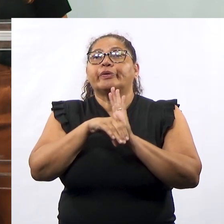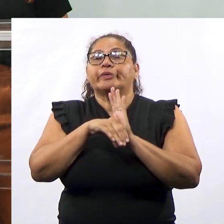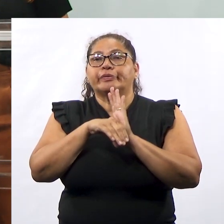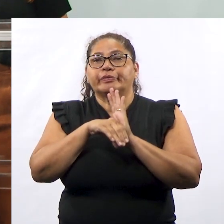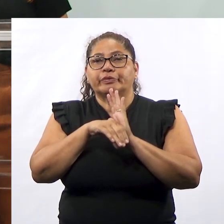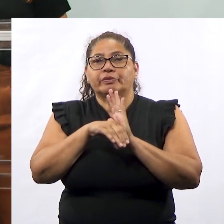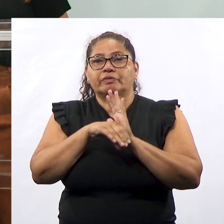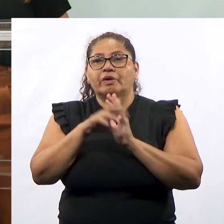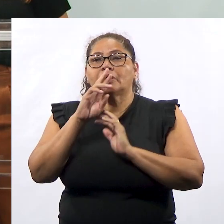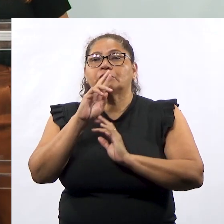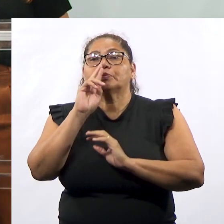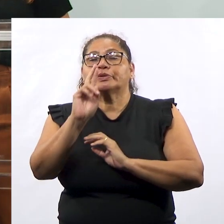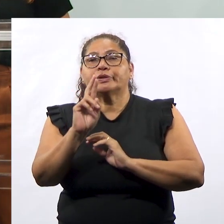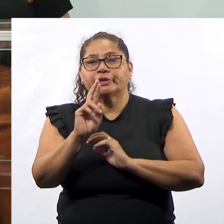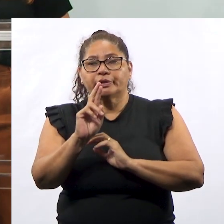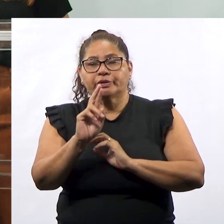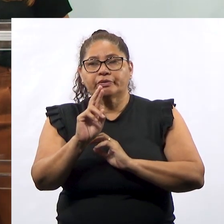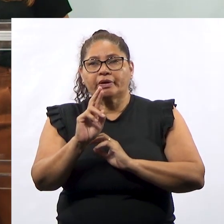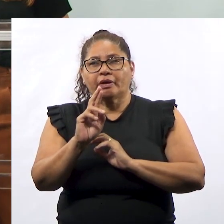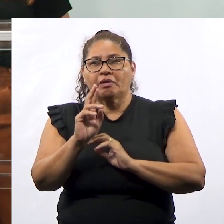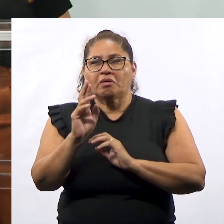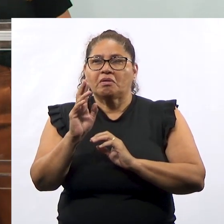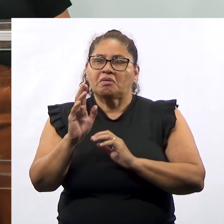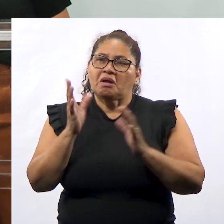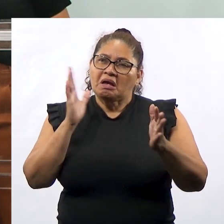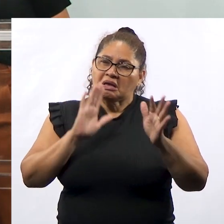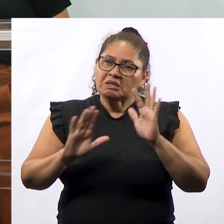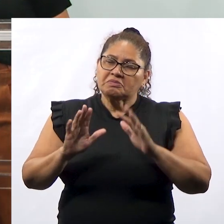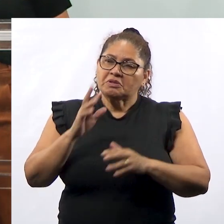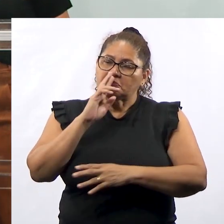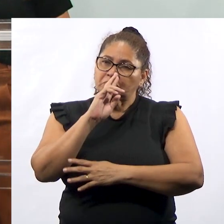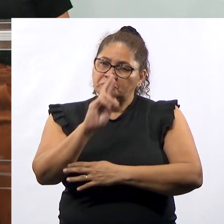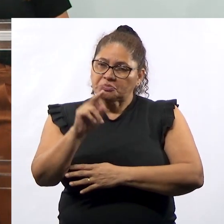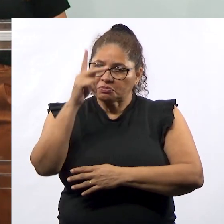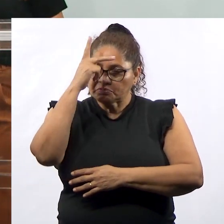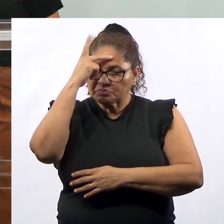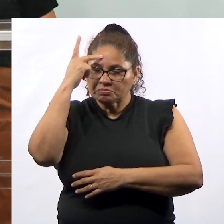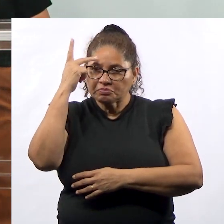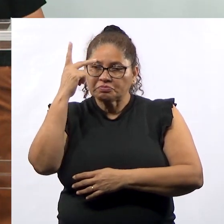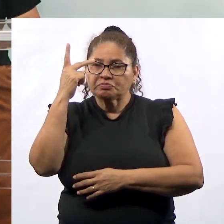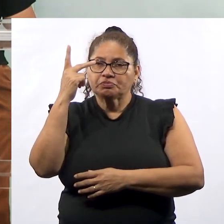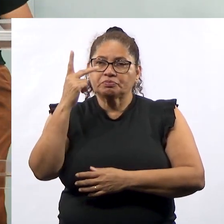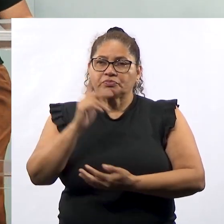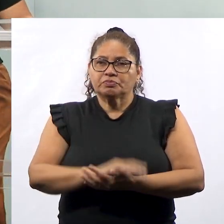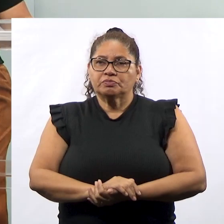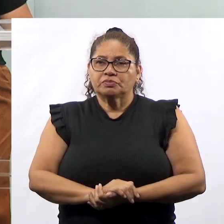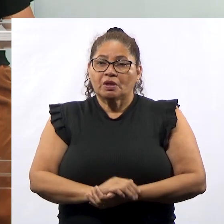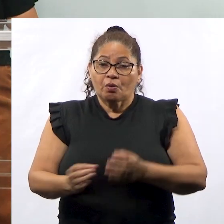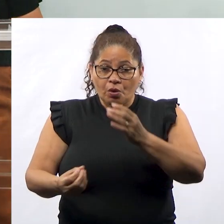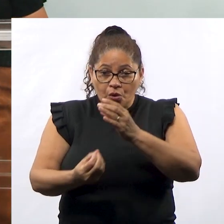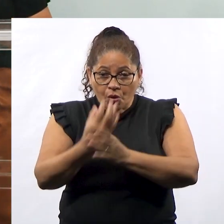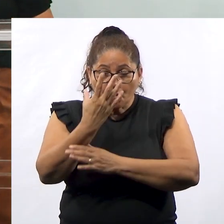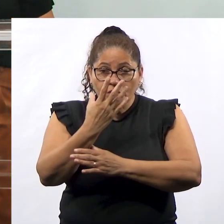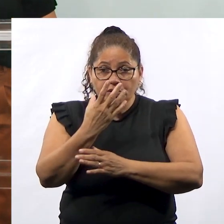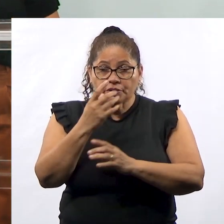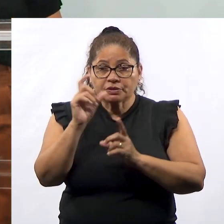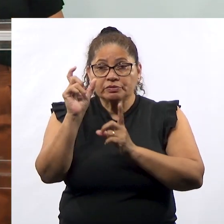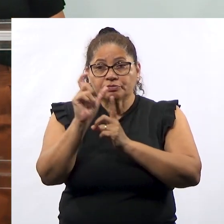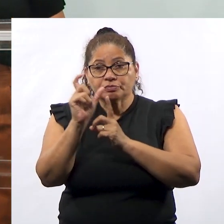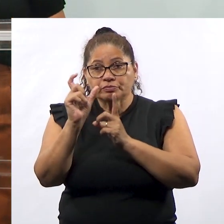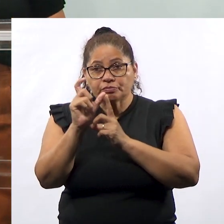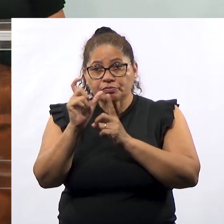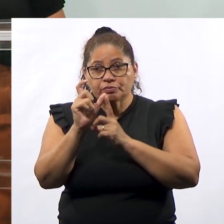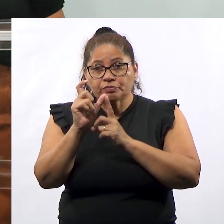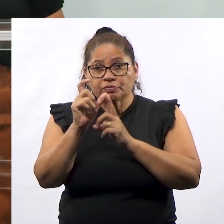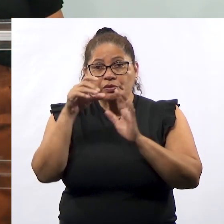você vai responder? Geralmente, o que as pessoas respondem tem a ver com as origens desta palavra.